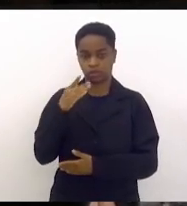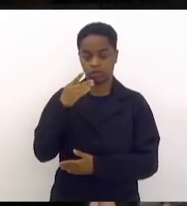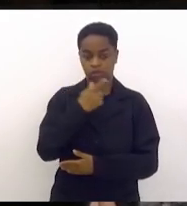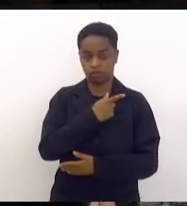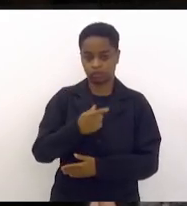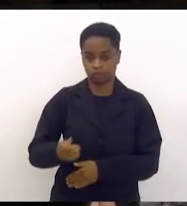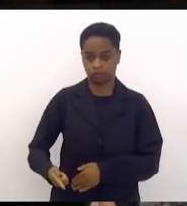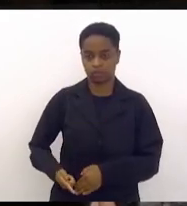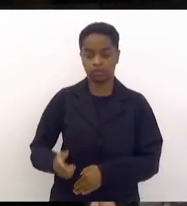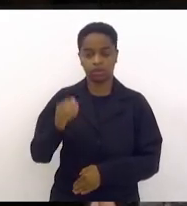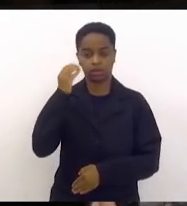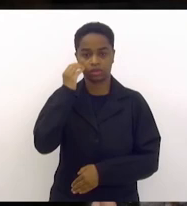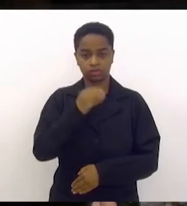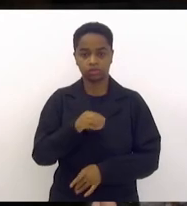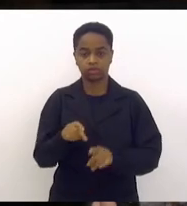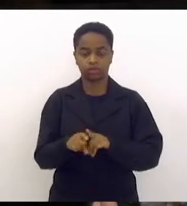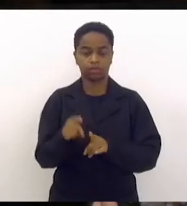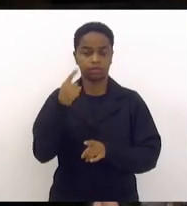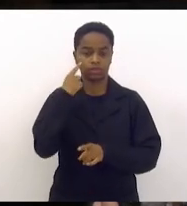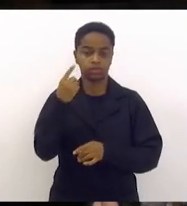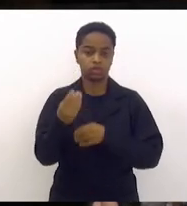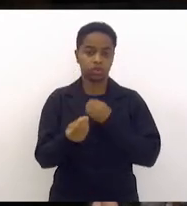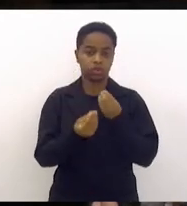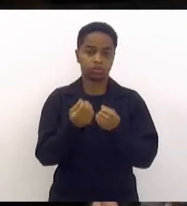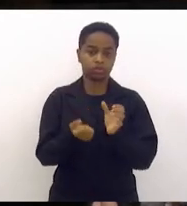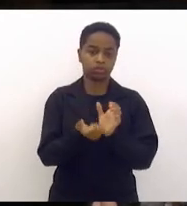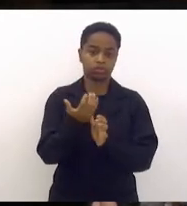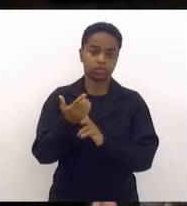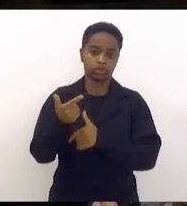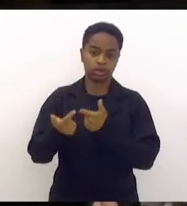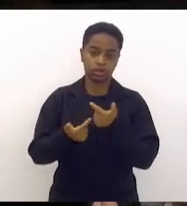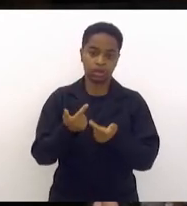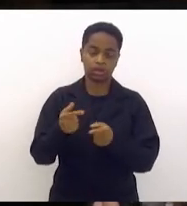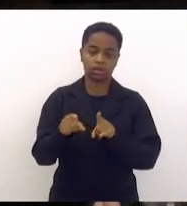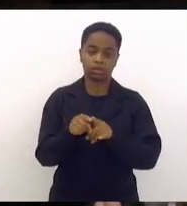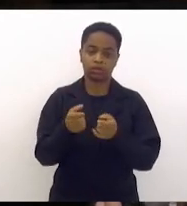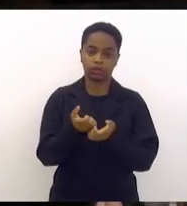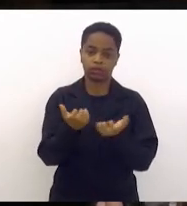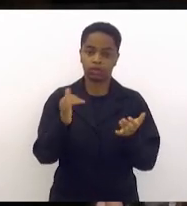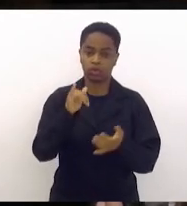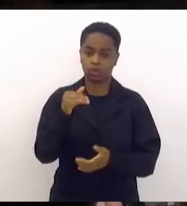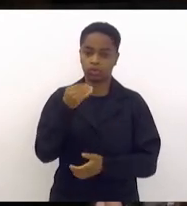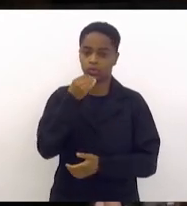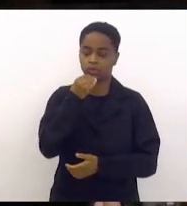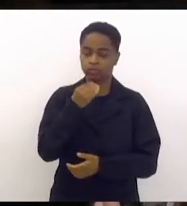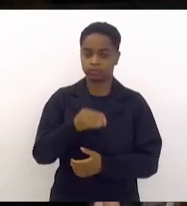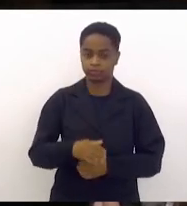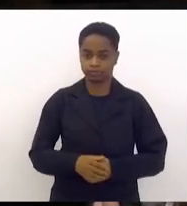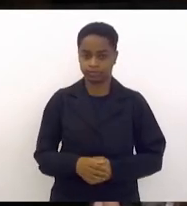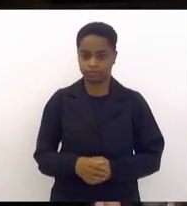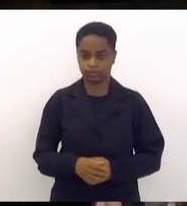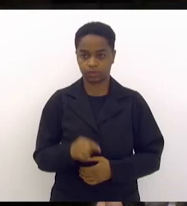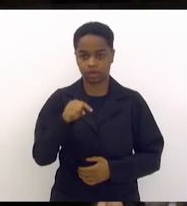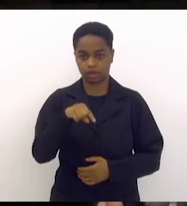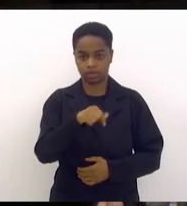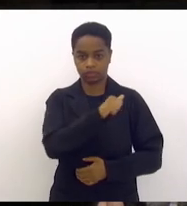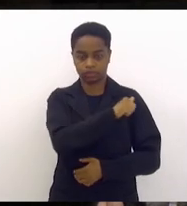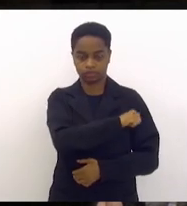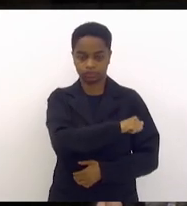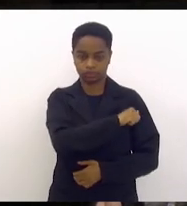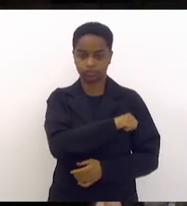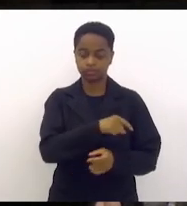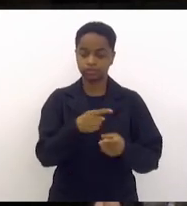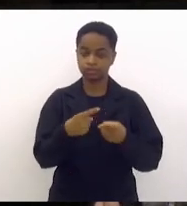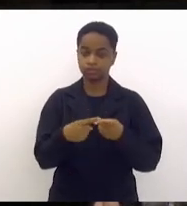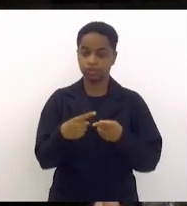pensando também na geração de empregos e mais oportunidades para os estaleiros Fluminenses Porque